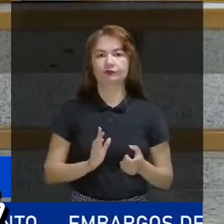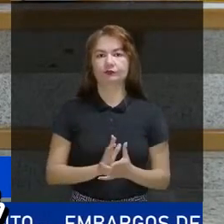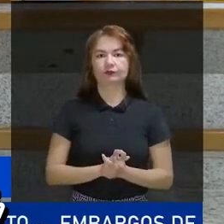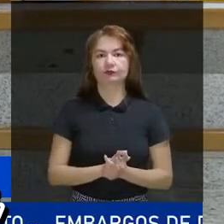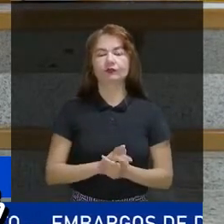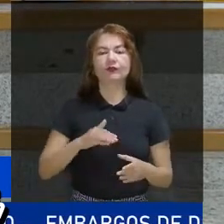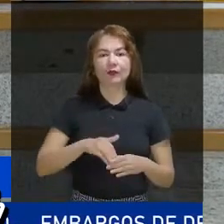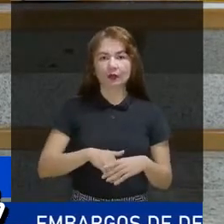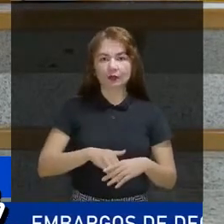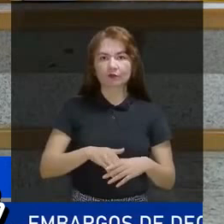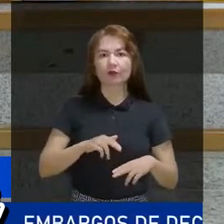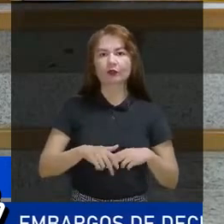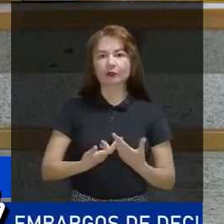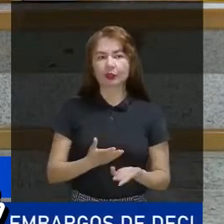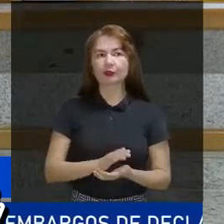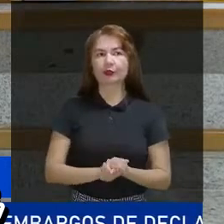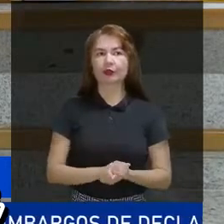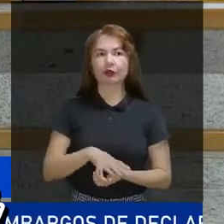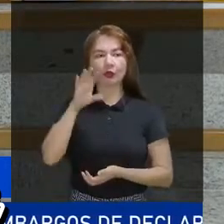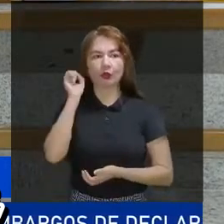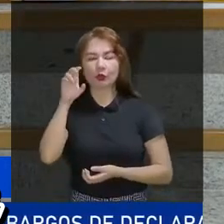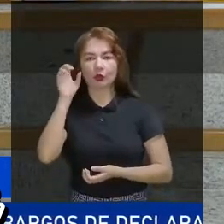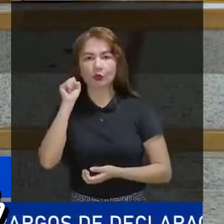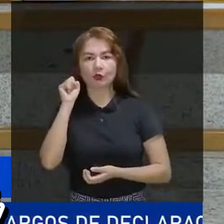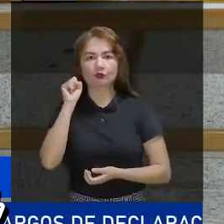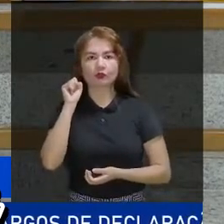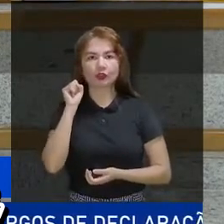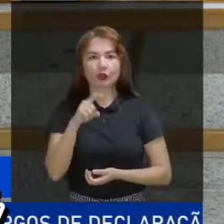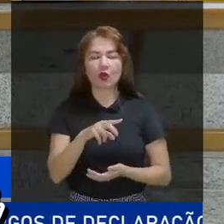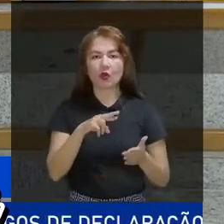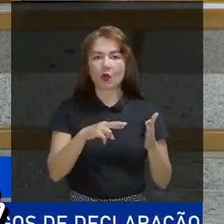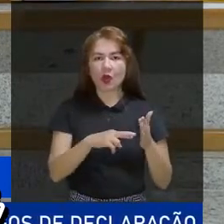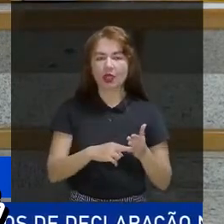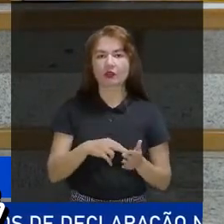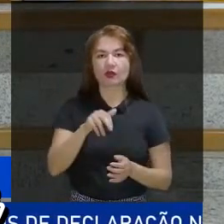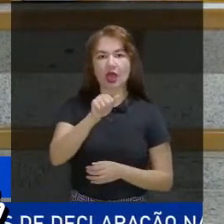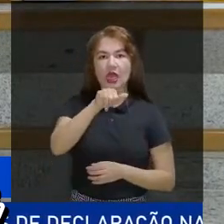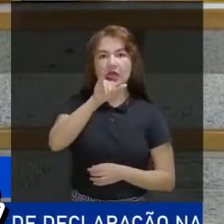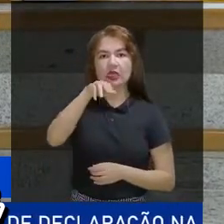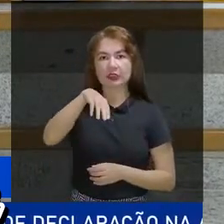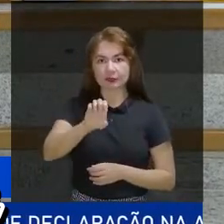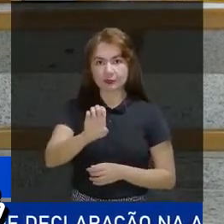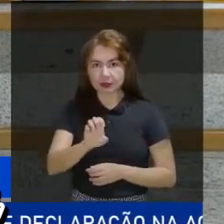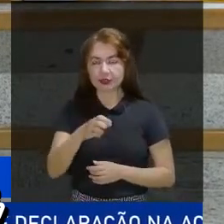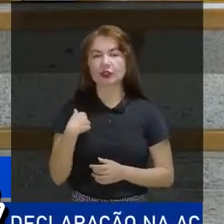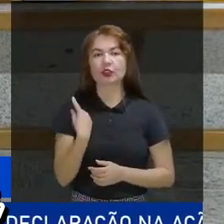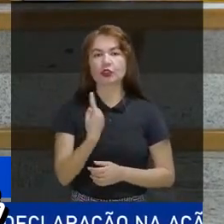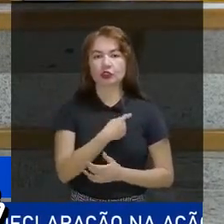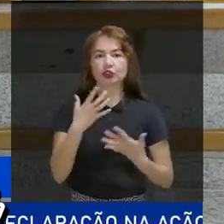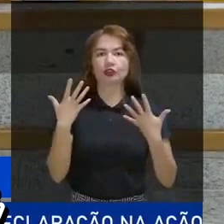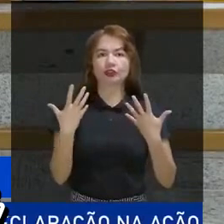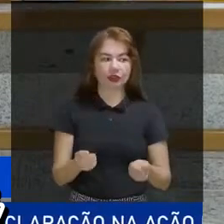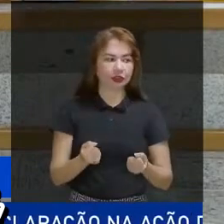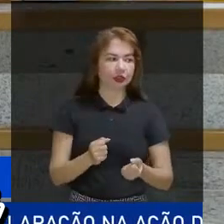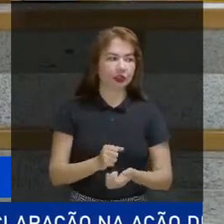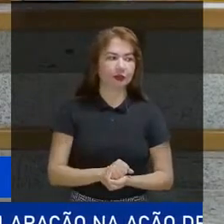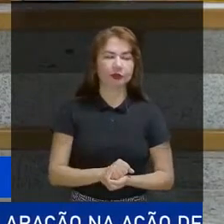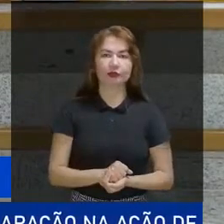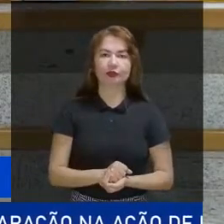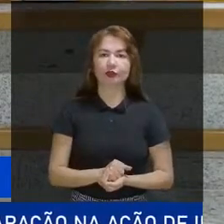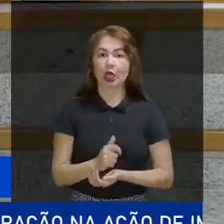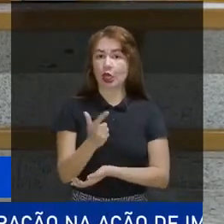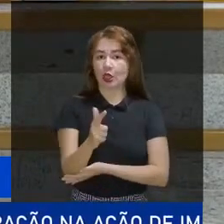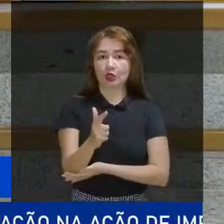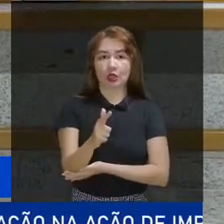consta do voto, pelo que eu ouvi o relator falar, que a AIME, nós reconhecemos que não cabia a